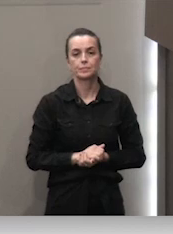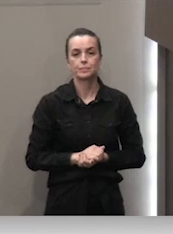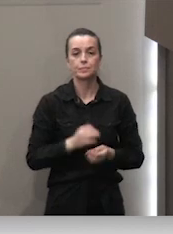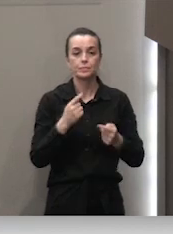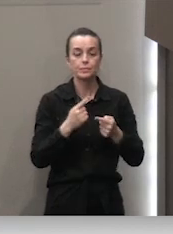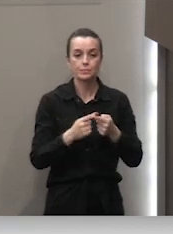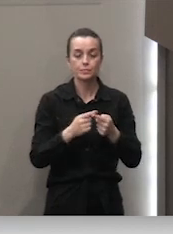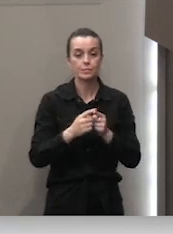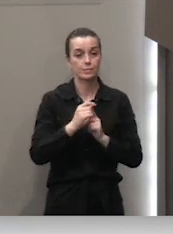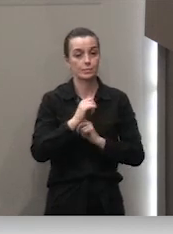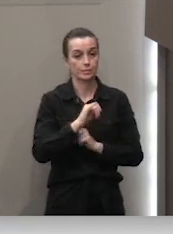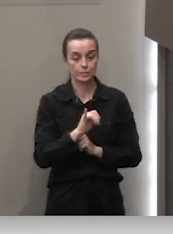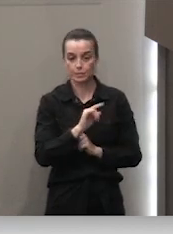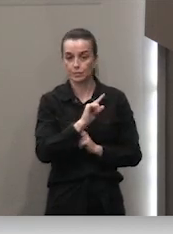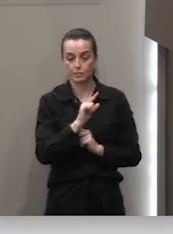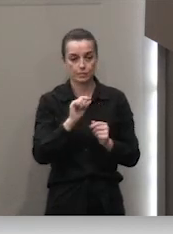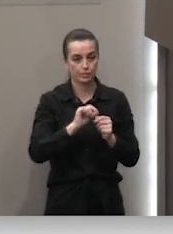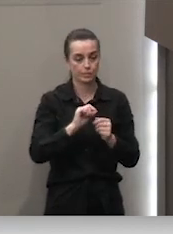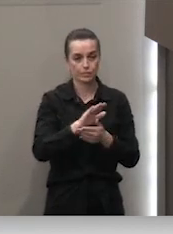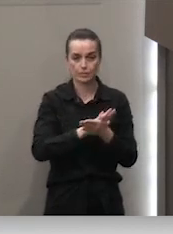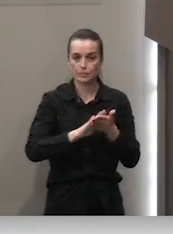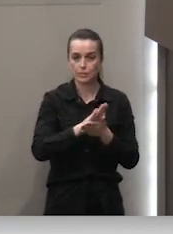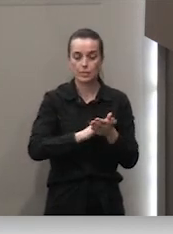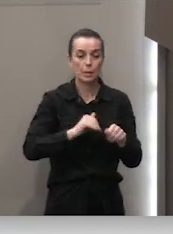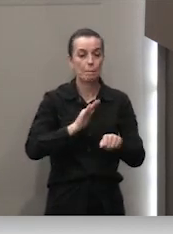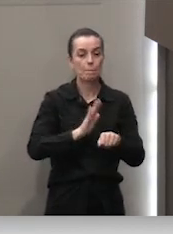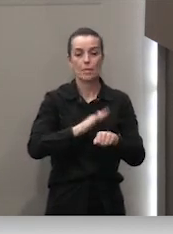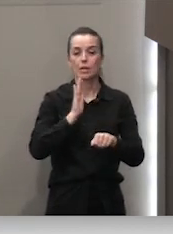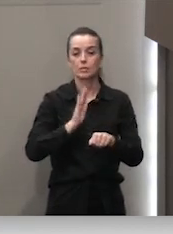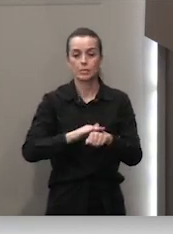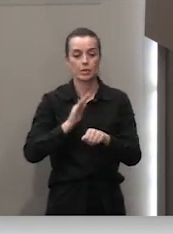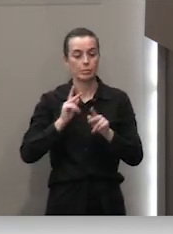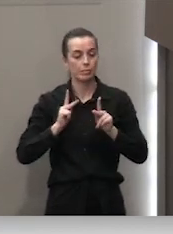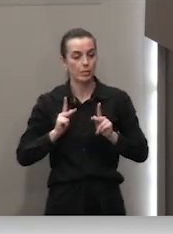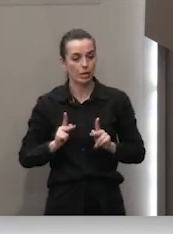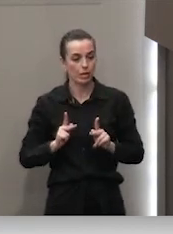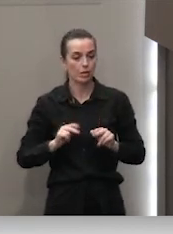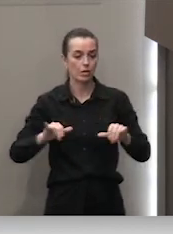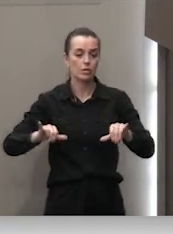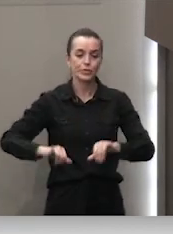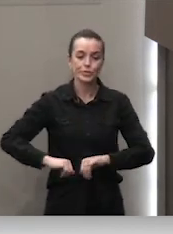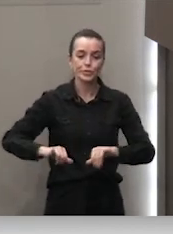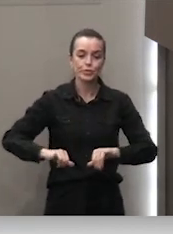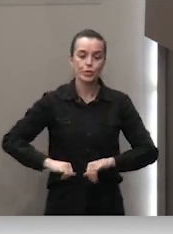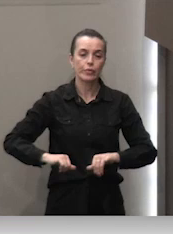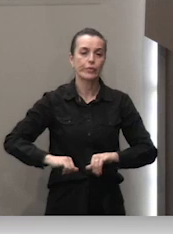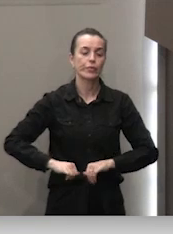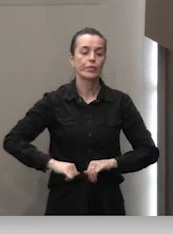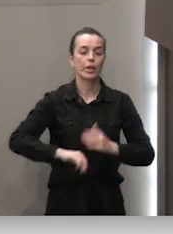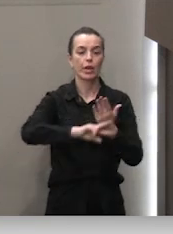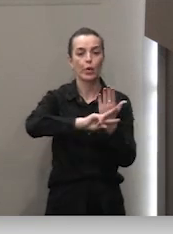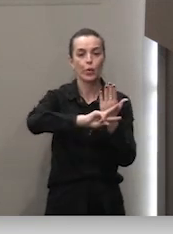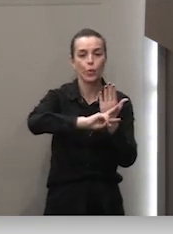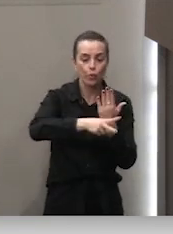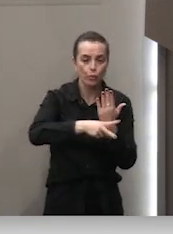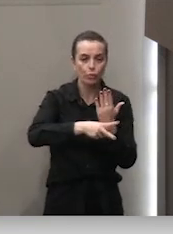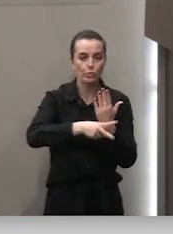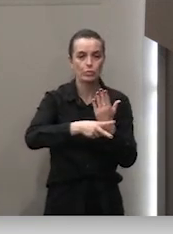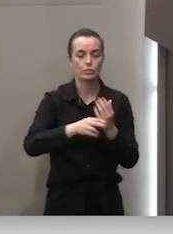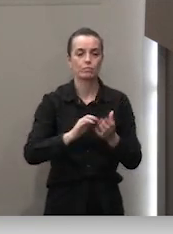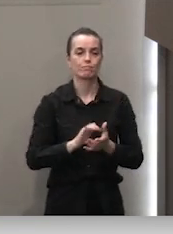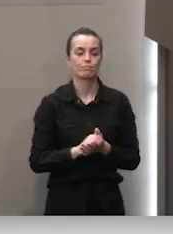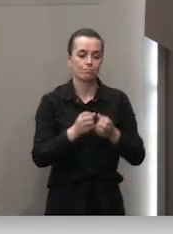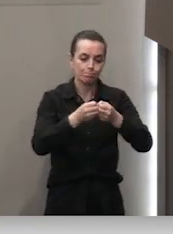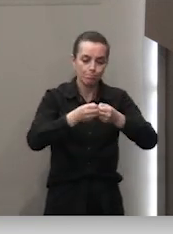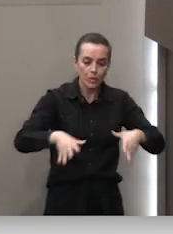porque senão mais e mais cidadãos passofundenses vão sofrer as consequências desse desastre. E eu